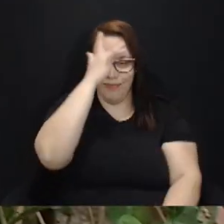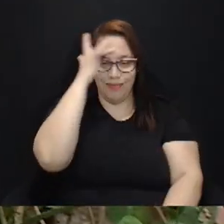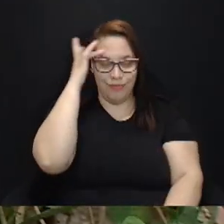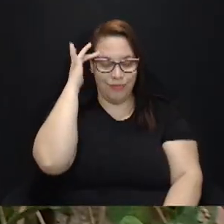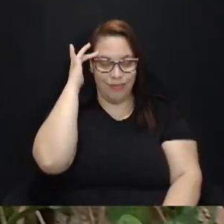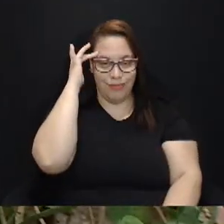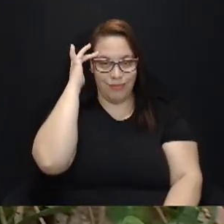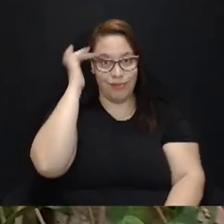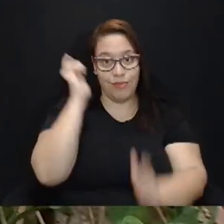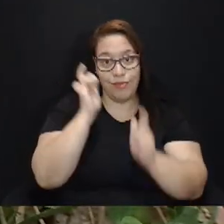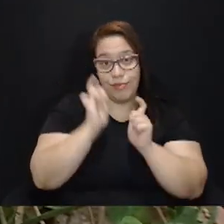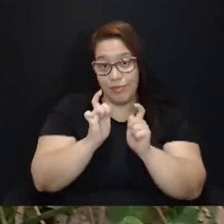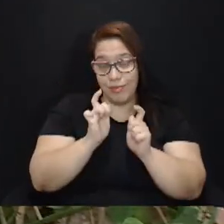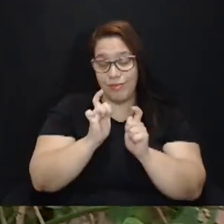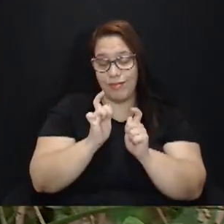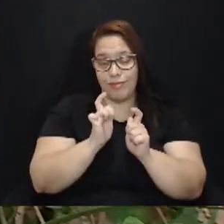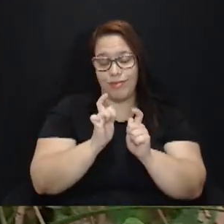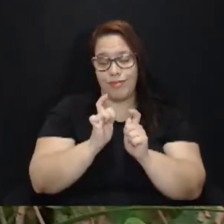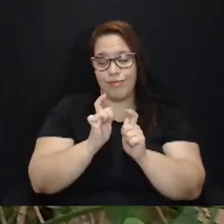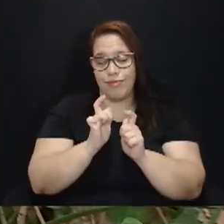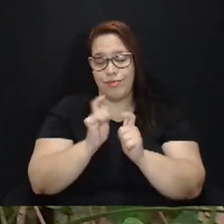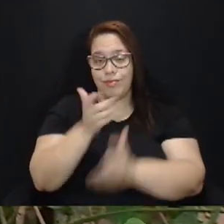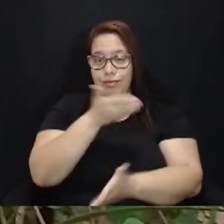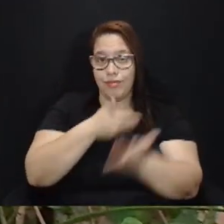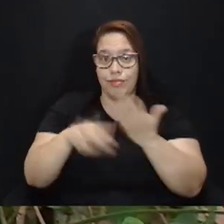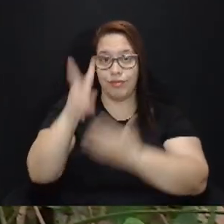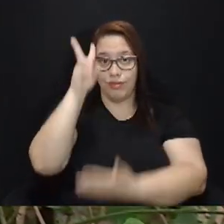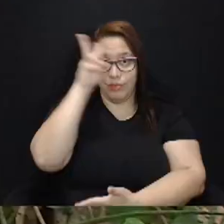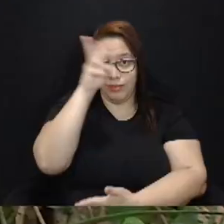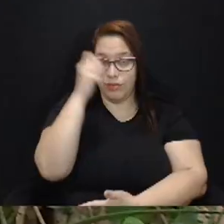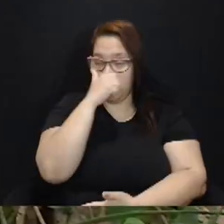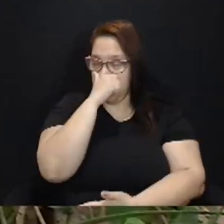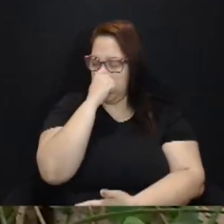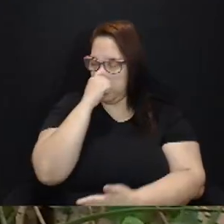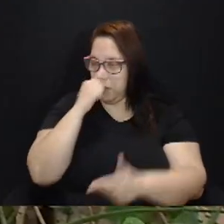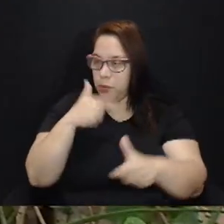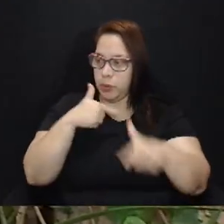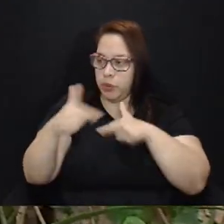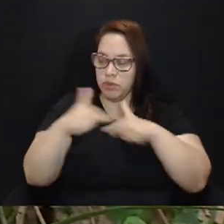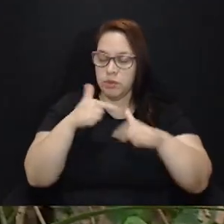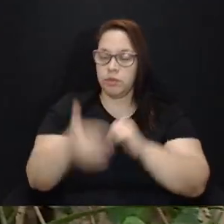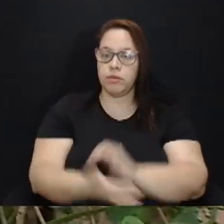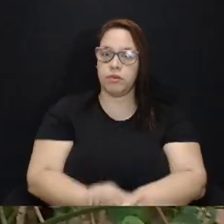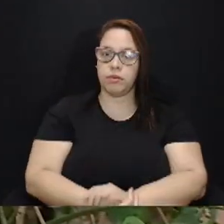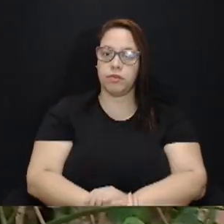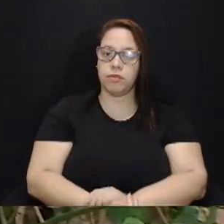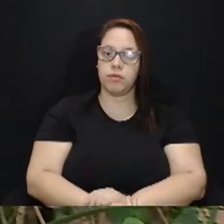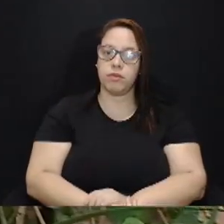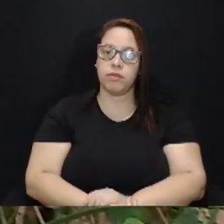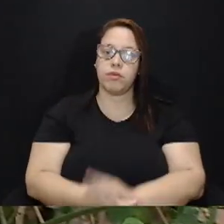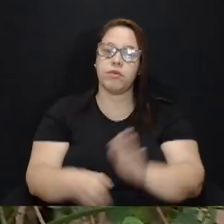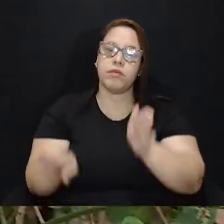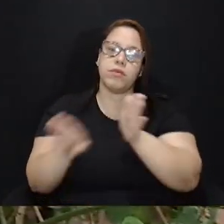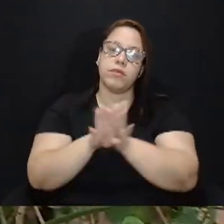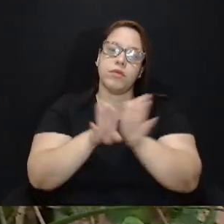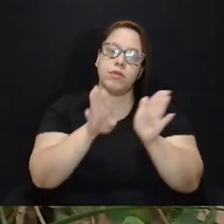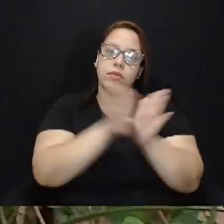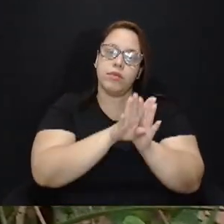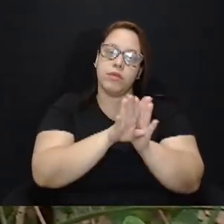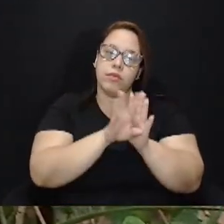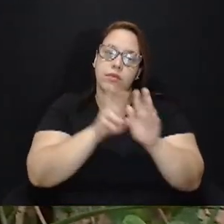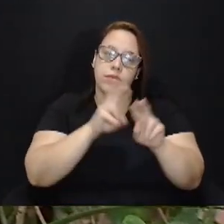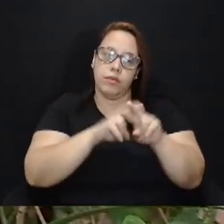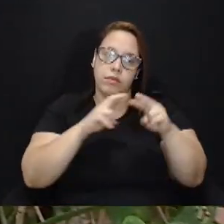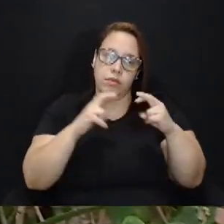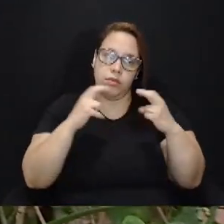você, através da sua história, através do seu trabalho, as pessoas vão se achegando, vão se agrupando, vão se ajuntando e vão